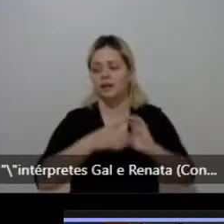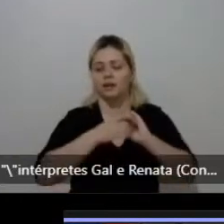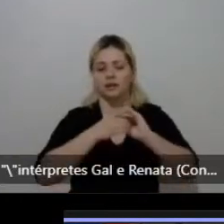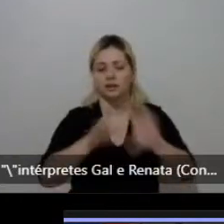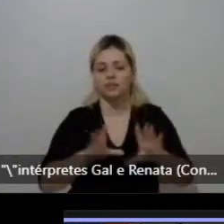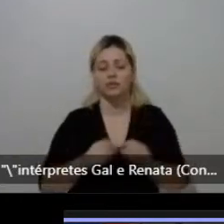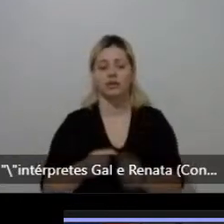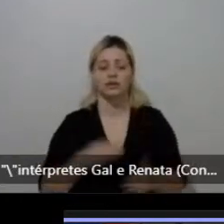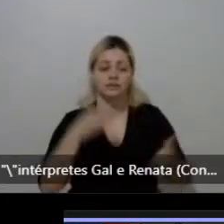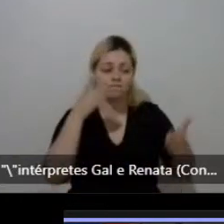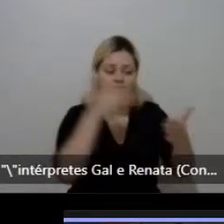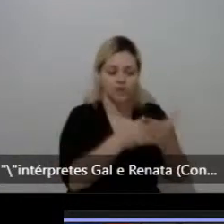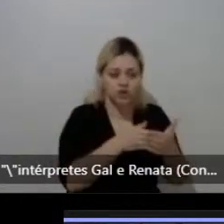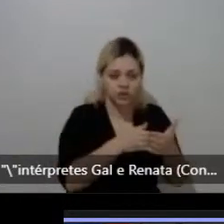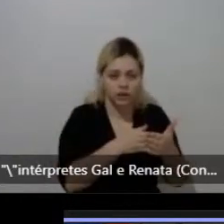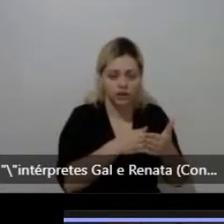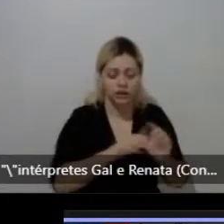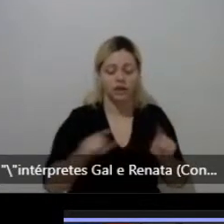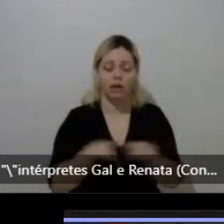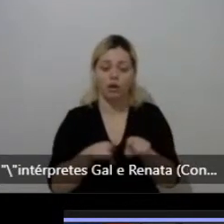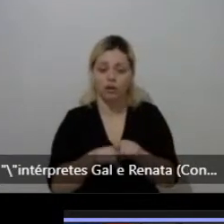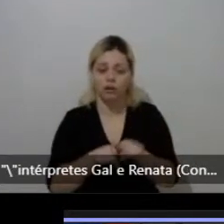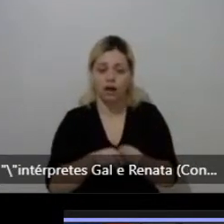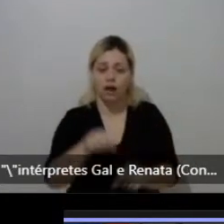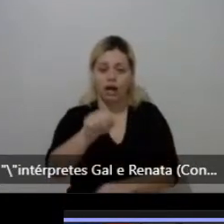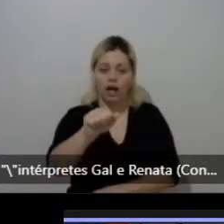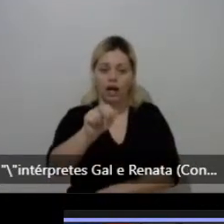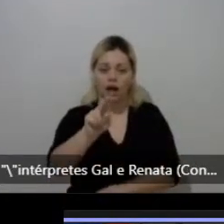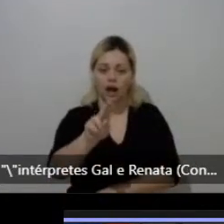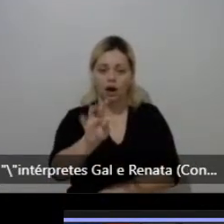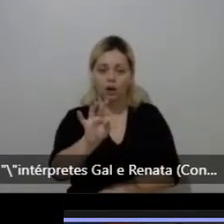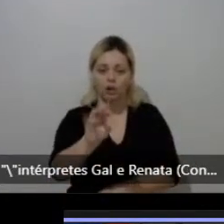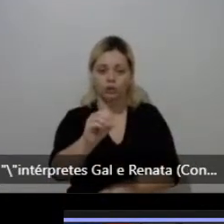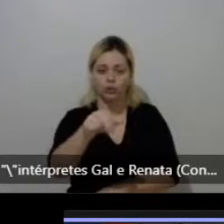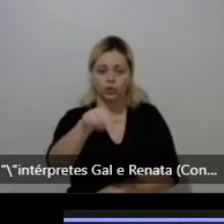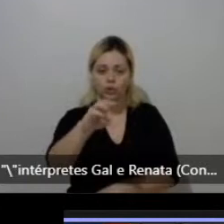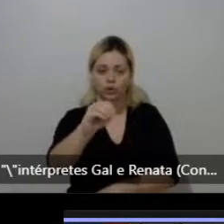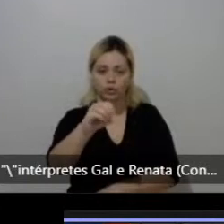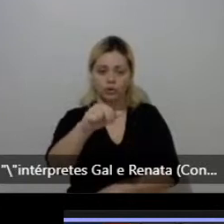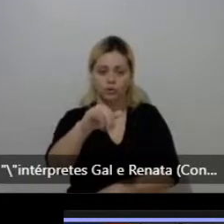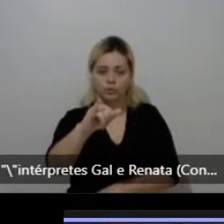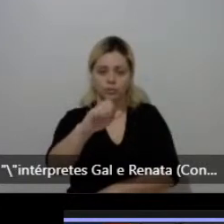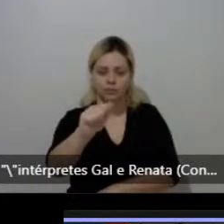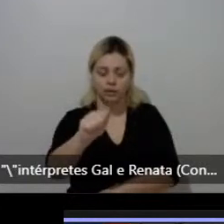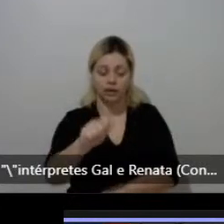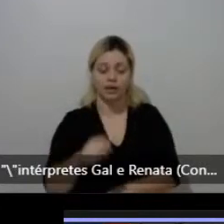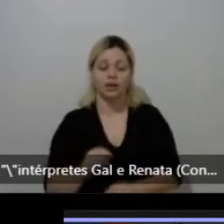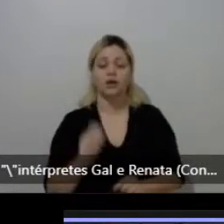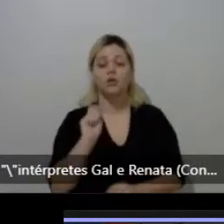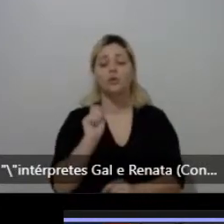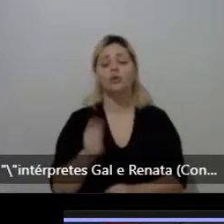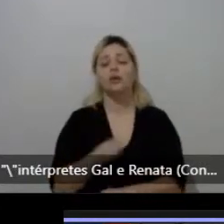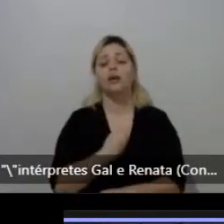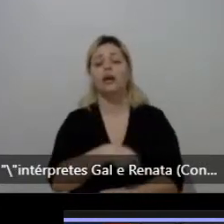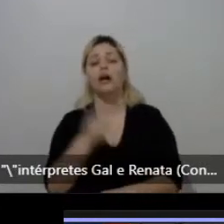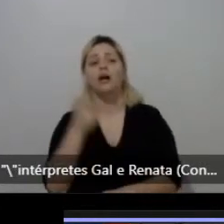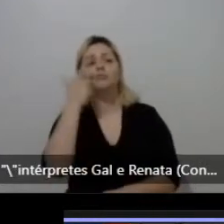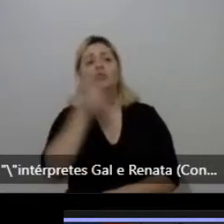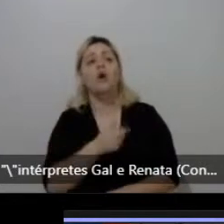direta e a autonomia, ela estava lendo muito o que aconteceu na Argentina com a ocupação das fábricas,